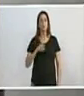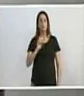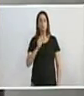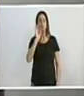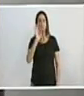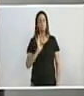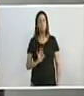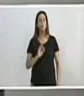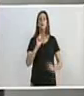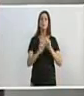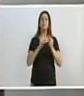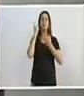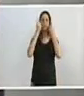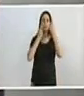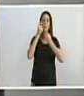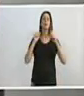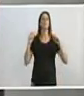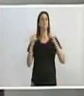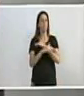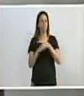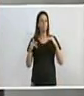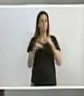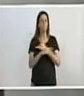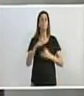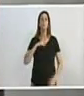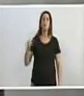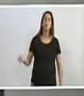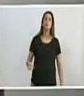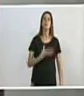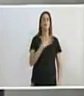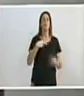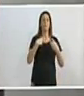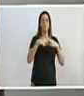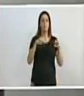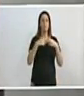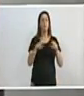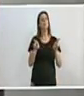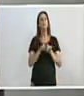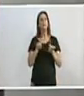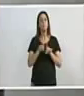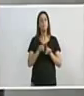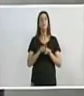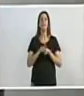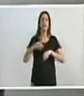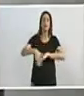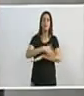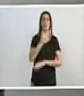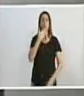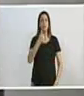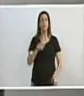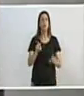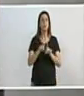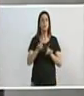3,98% se preocuparam com a mobilidade urbana, novos modais, intervenções na malha viária e ampliação dos